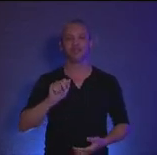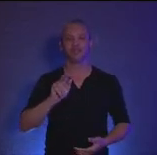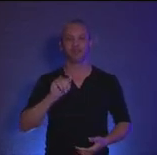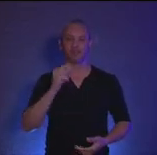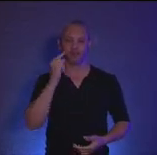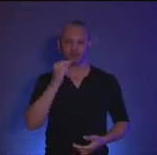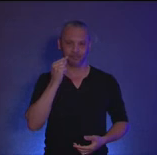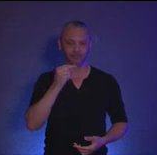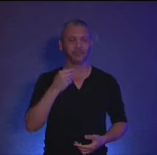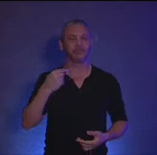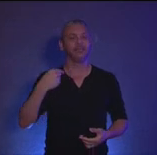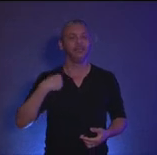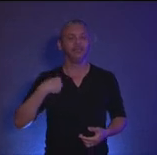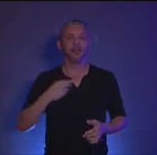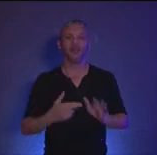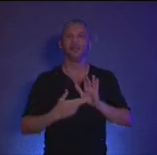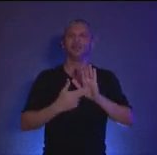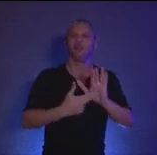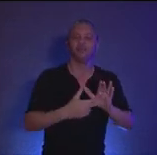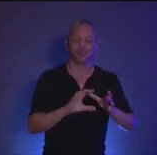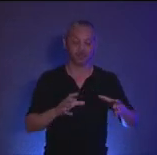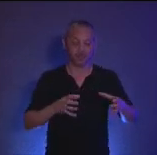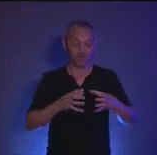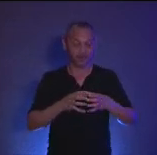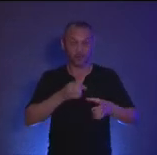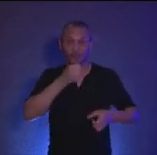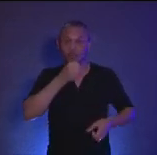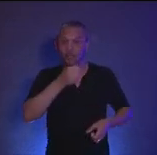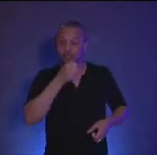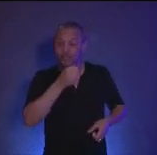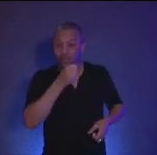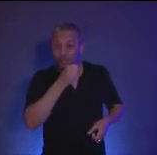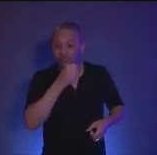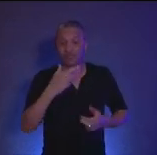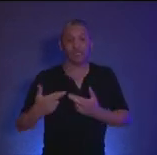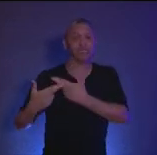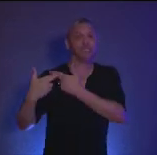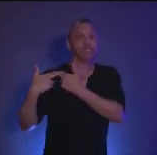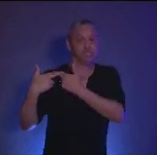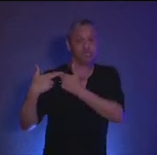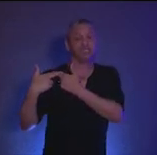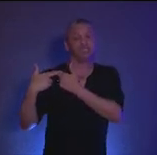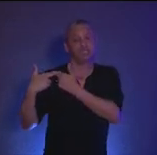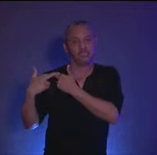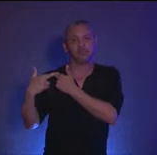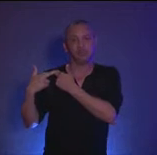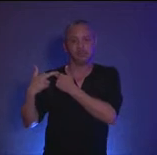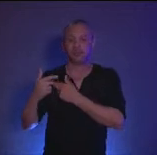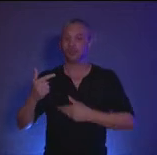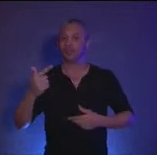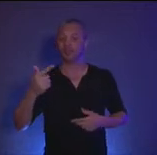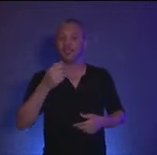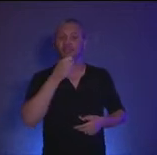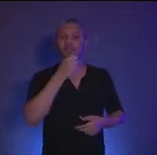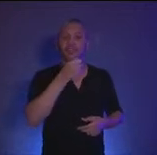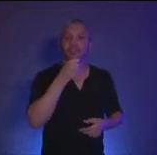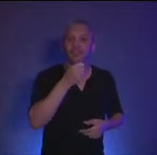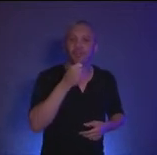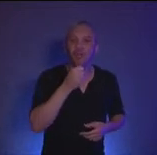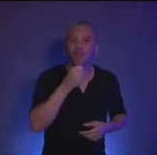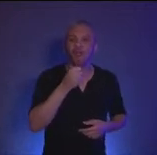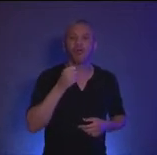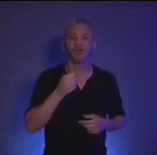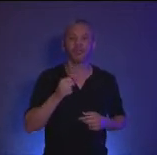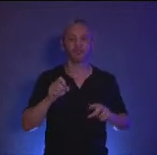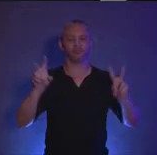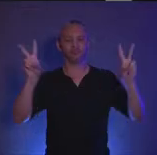Mas, na verdade, eu estou representando aqui um grande time de jornalistas responsáveis pela publicação de 7 reportagens na série Má